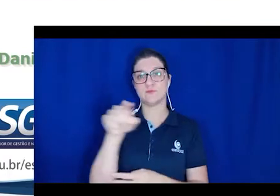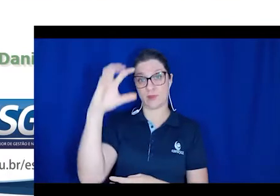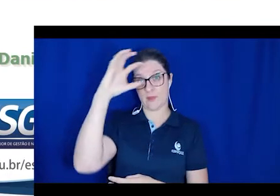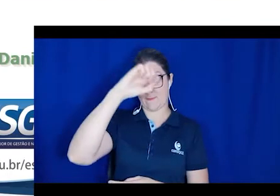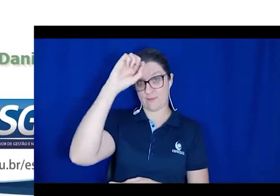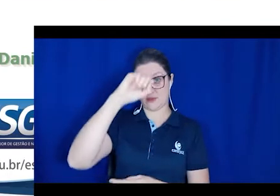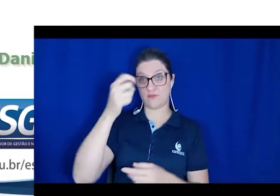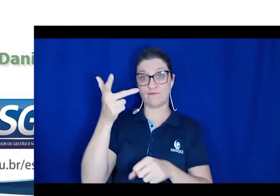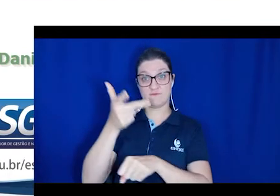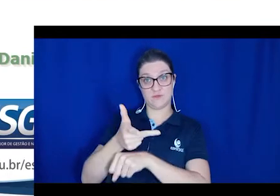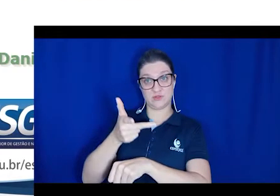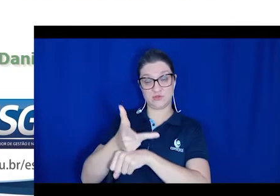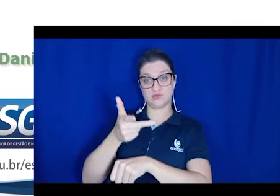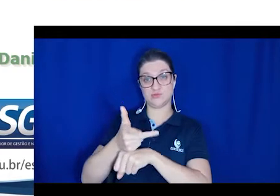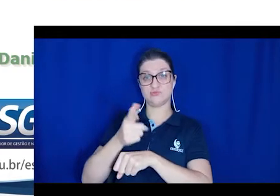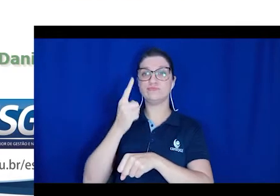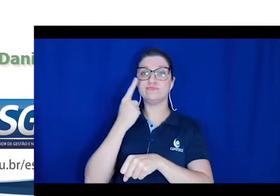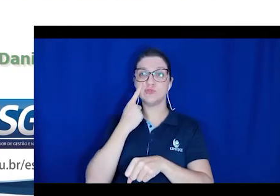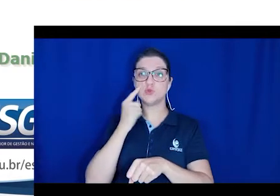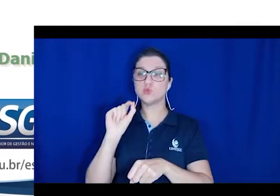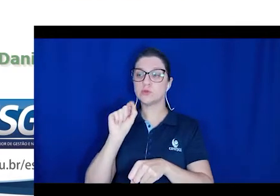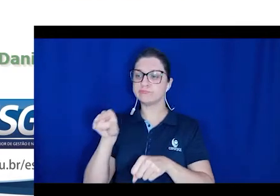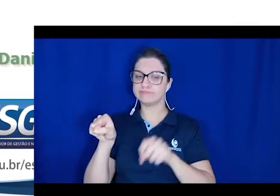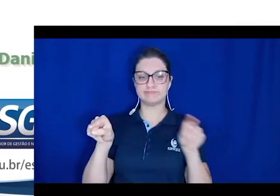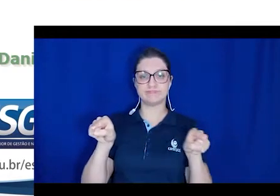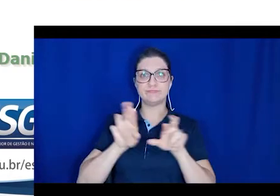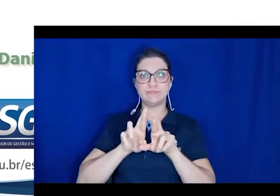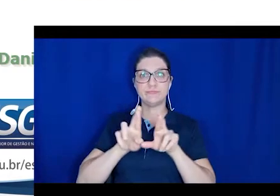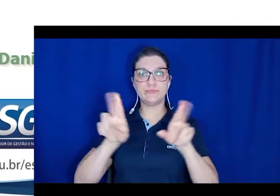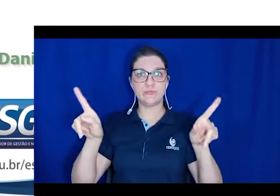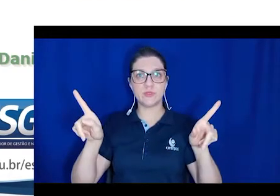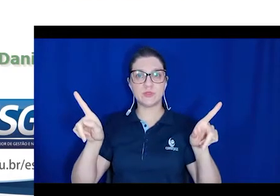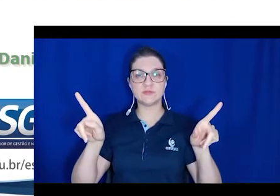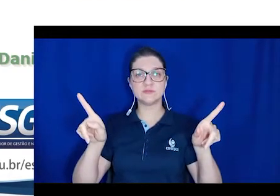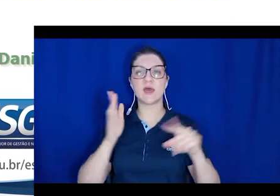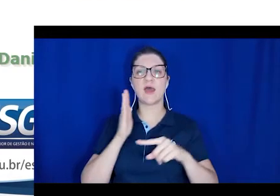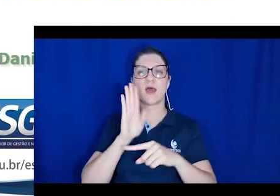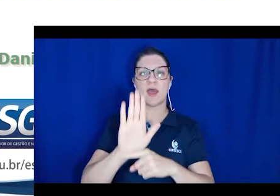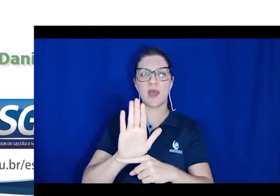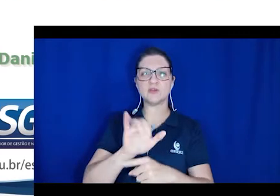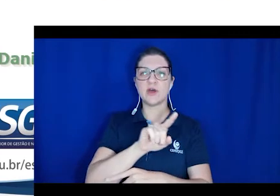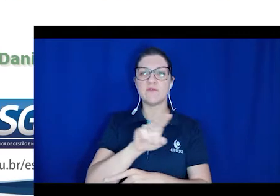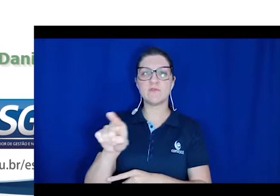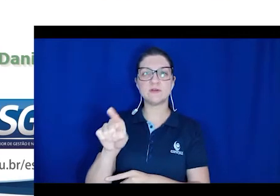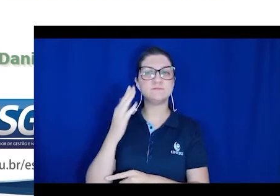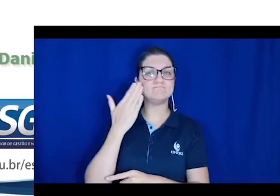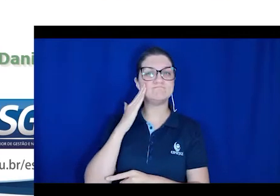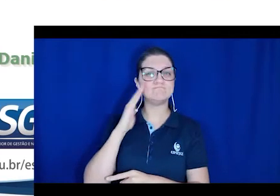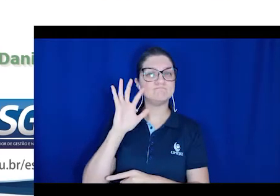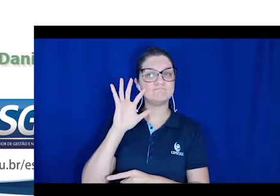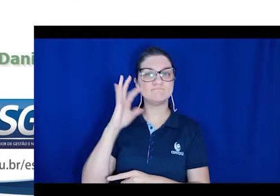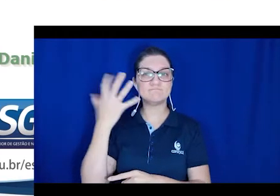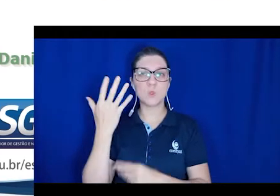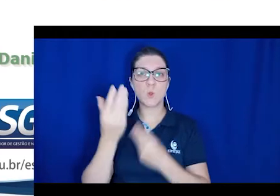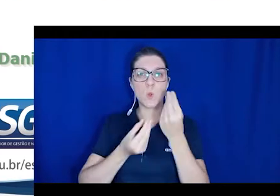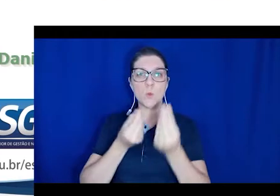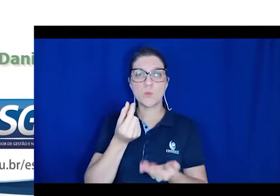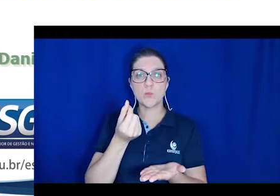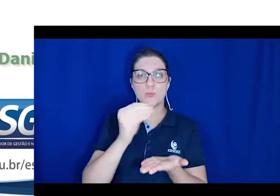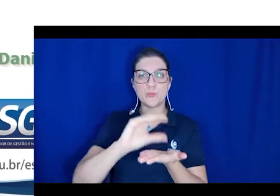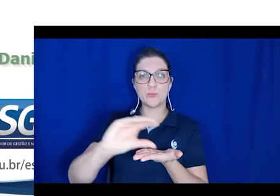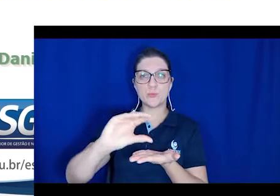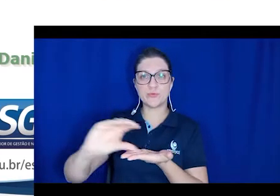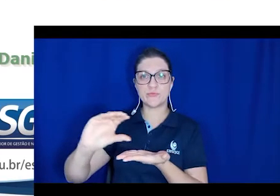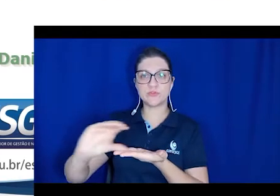neste vídeo. Então, as diferenças entre as duas e que contribua com vocês na tomada de decisão de